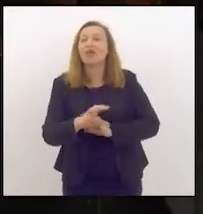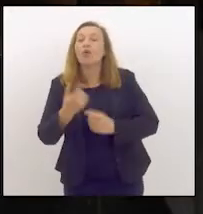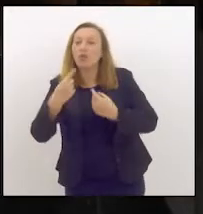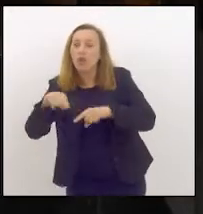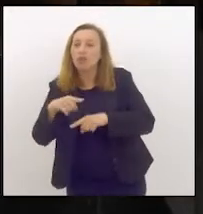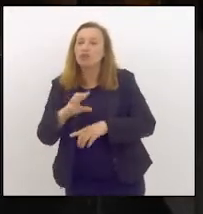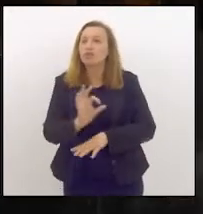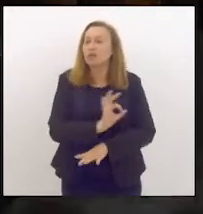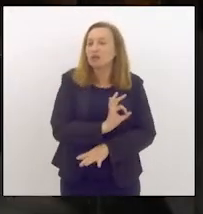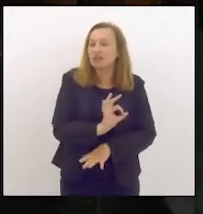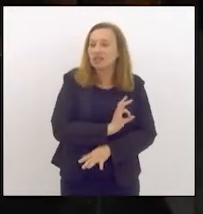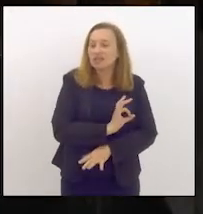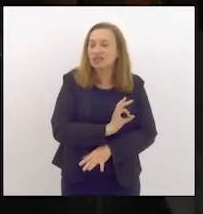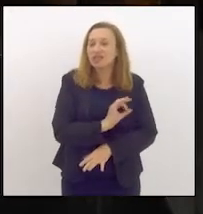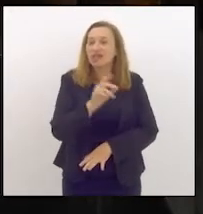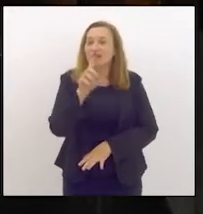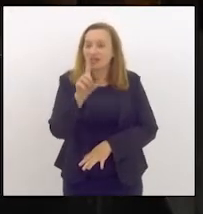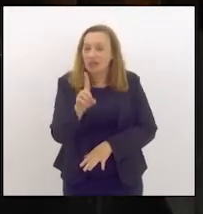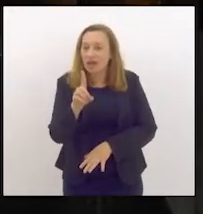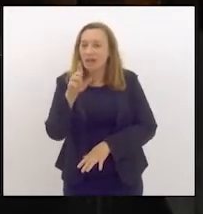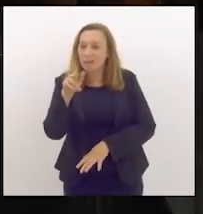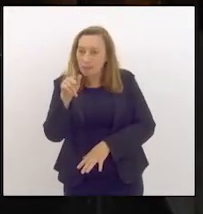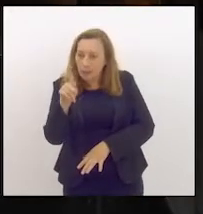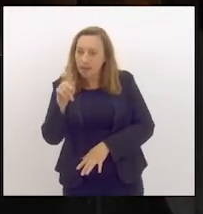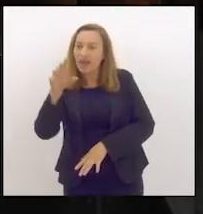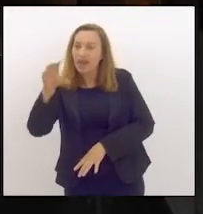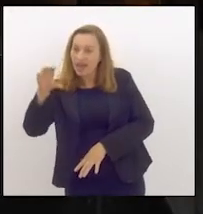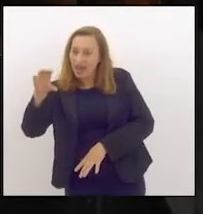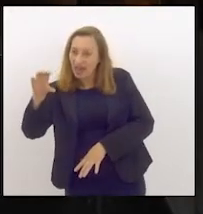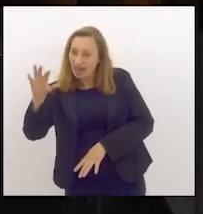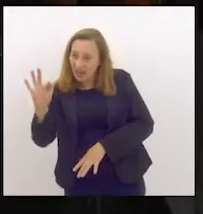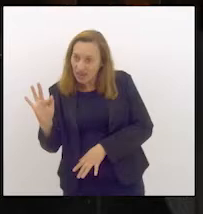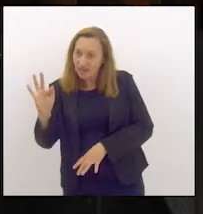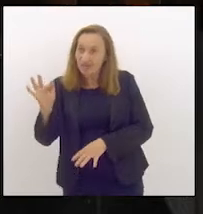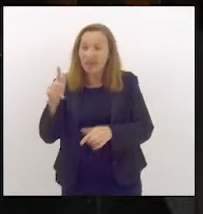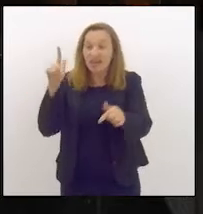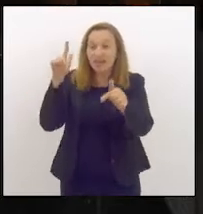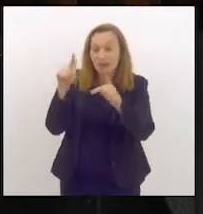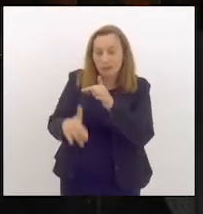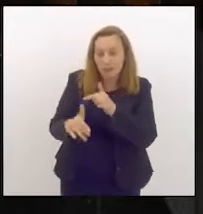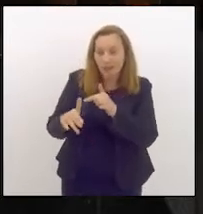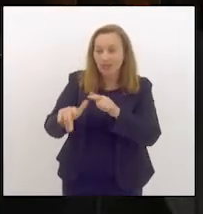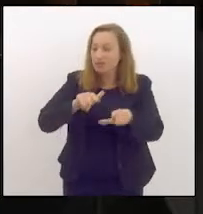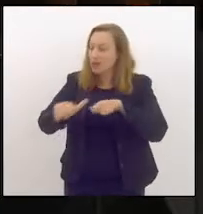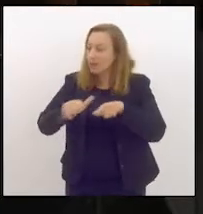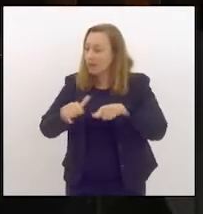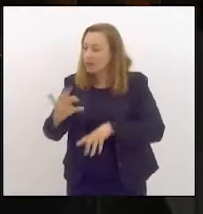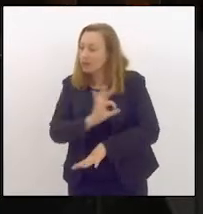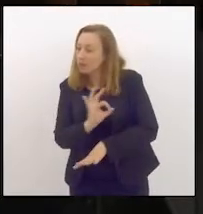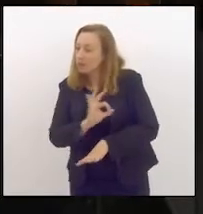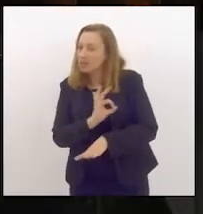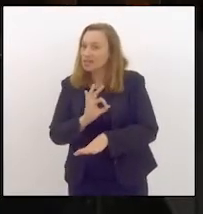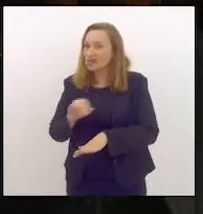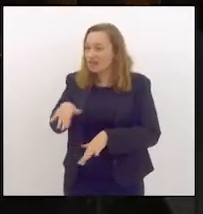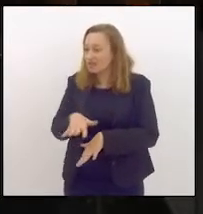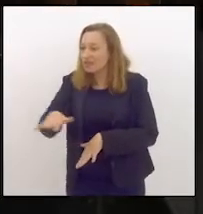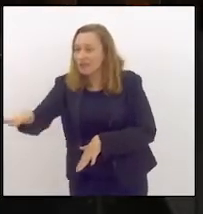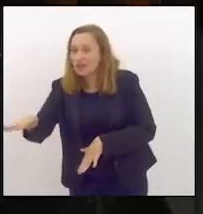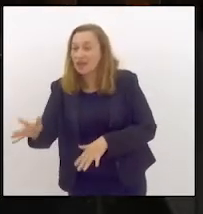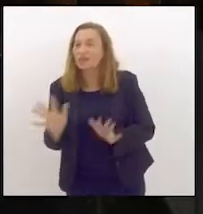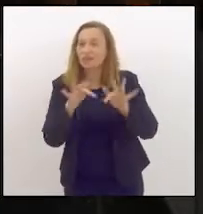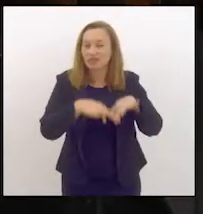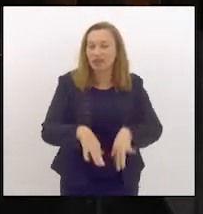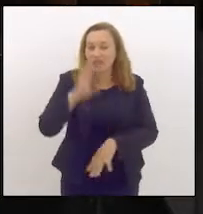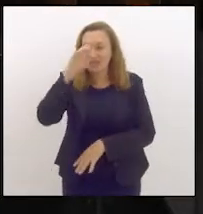policial essa dpf que impede as operações policiais em favelas nessa mesma a de poluir por